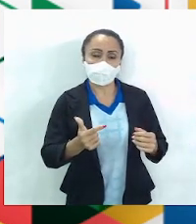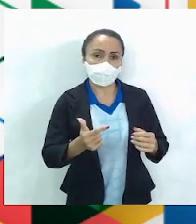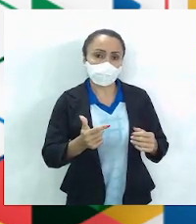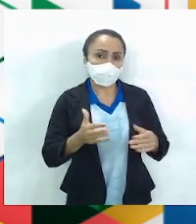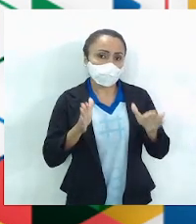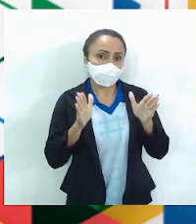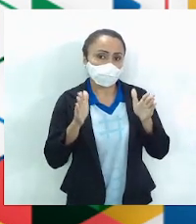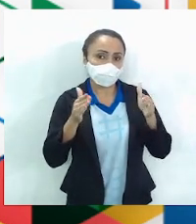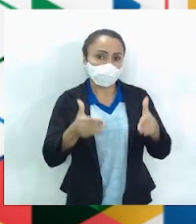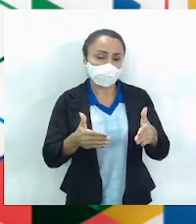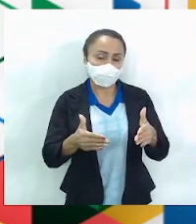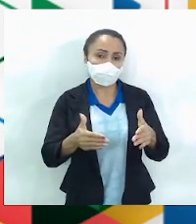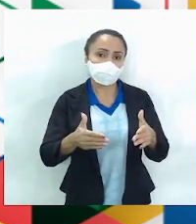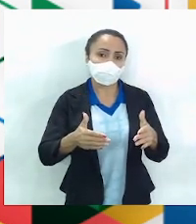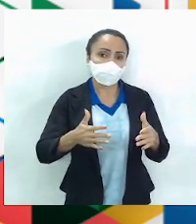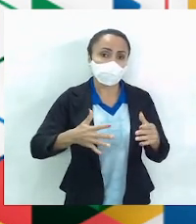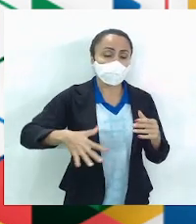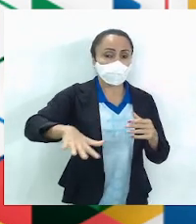destinando seus